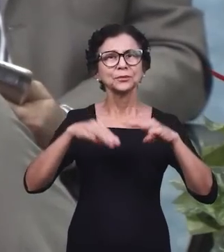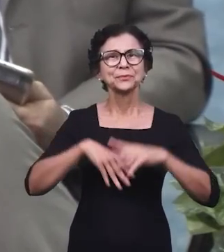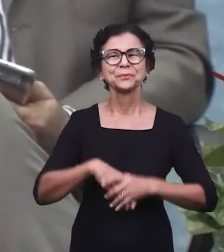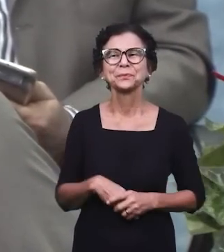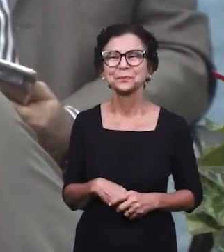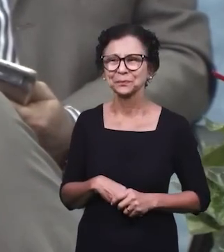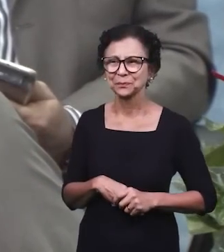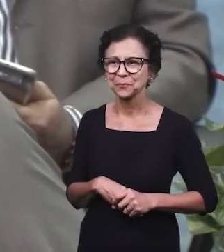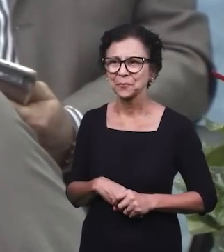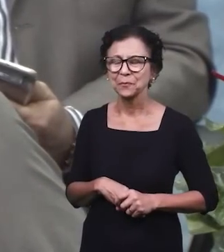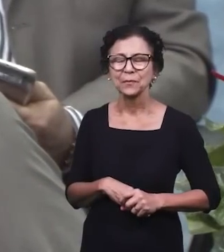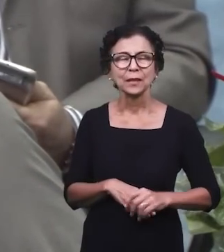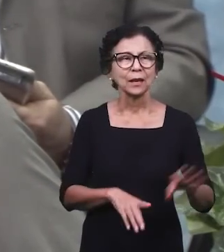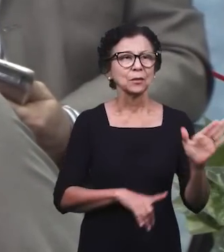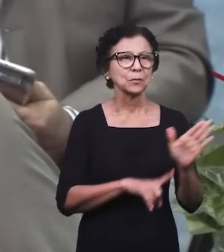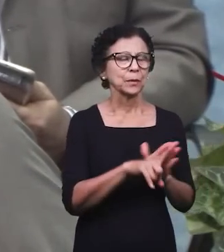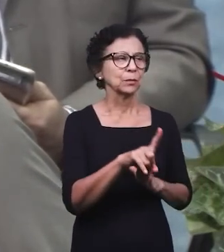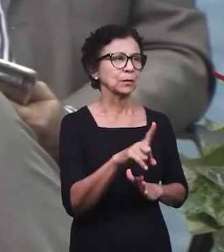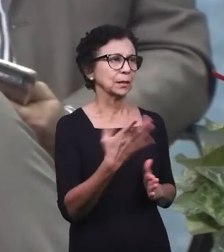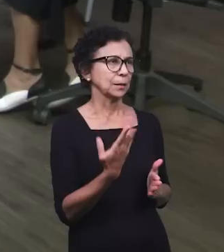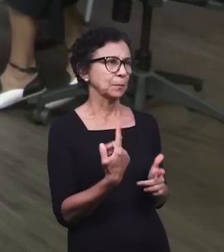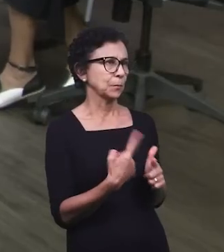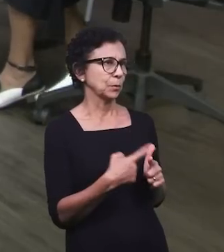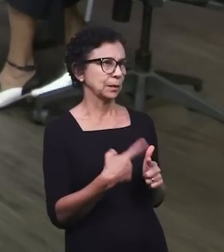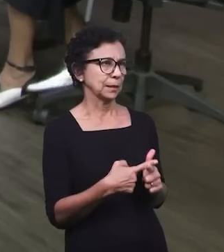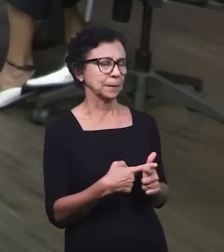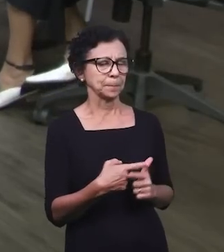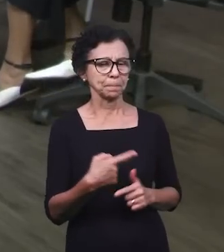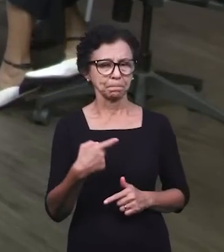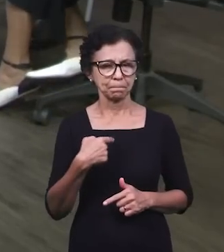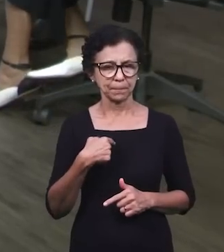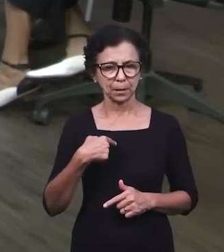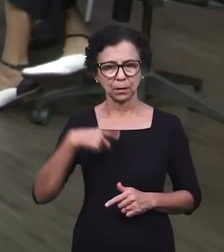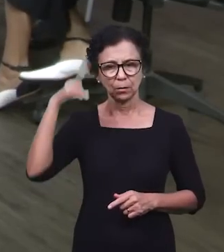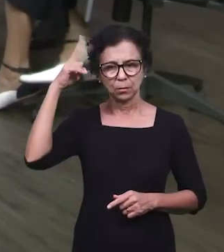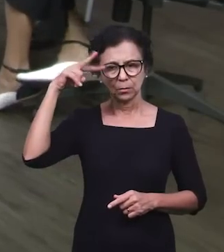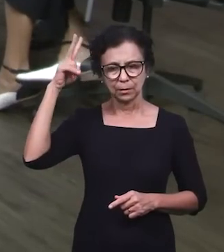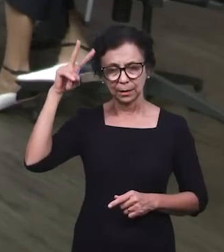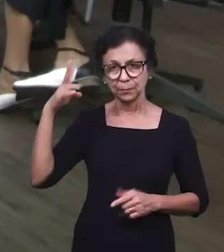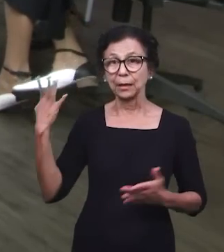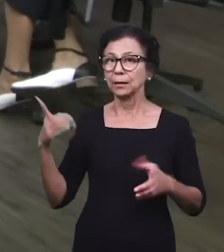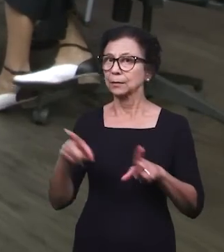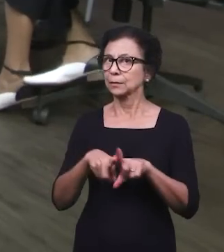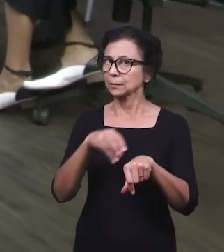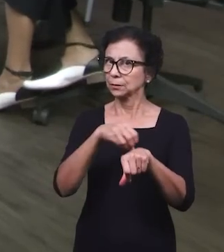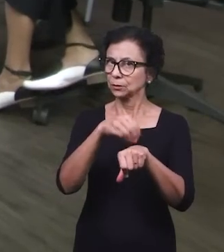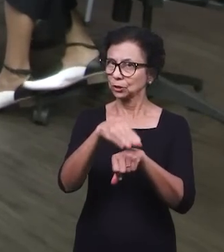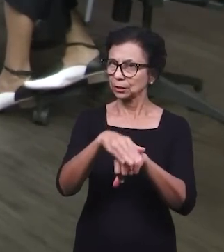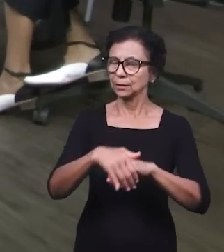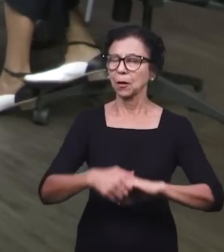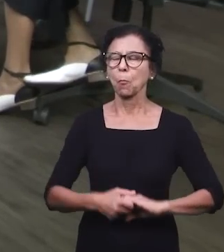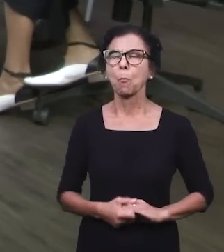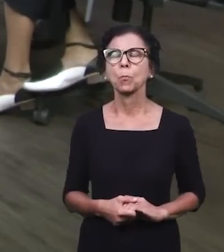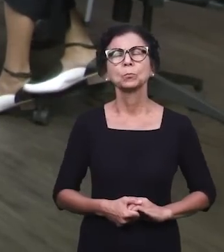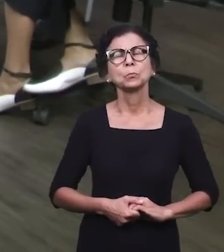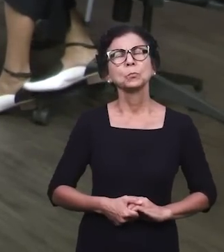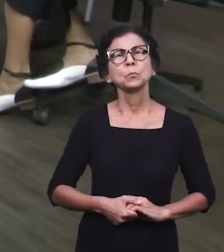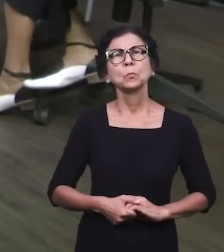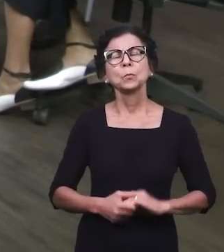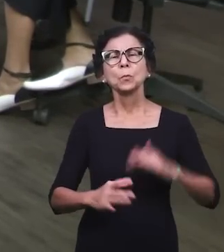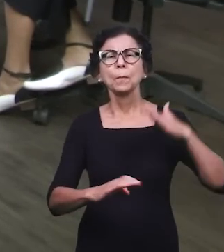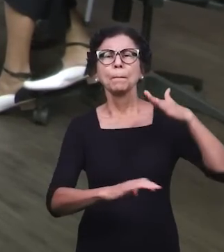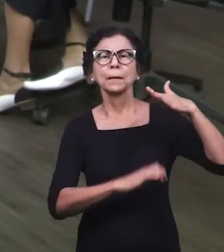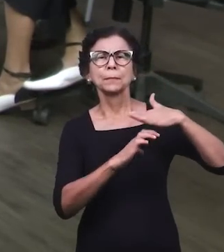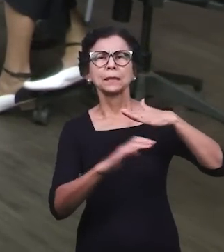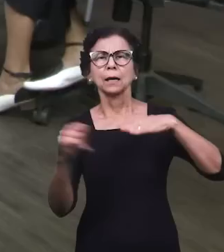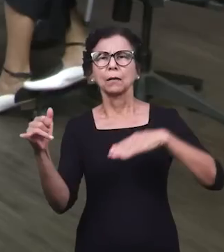Eu fiz essa pergunta pelo seguinte, eu me lembro, e aí fica para vocês uma dica, eu me lembro de uma companhia aérea que quando